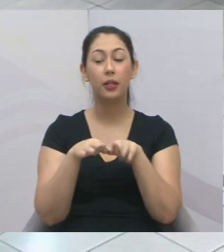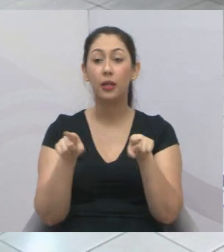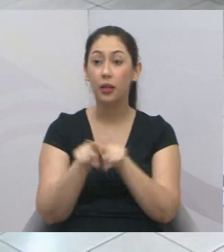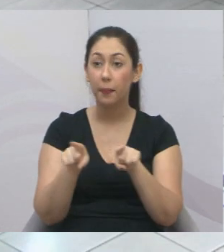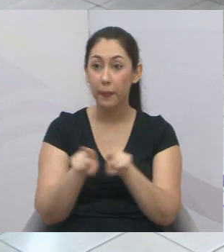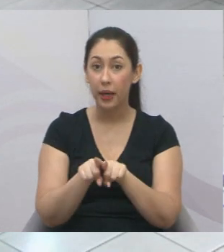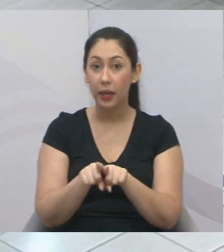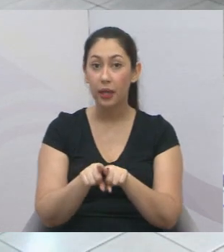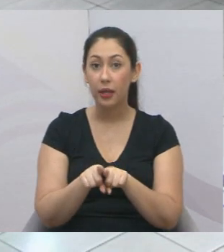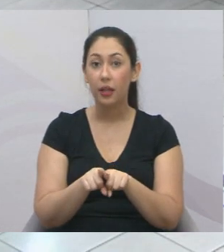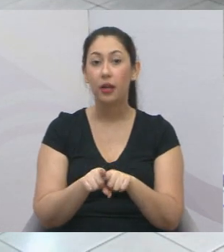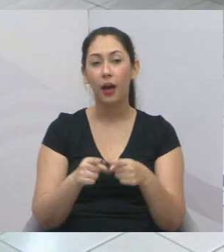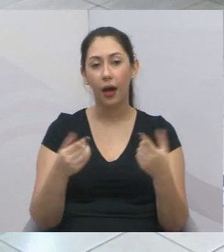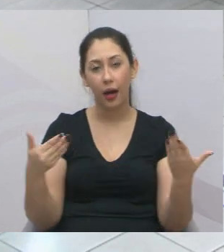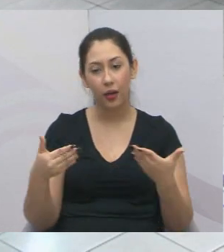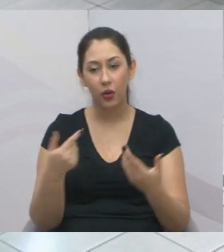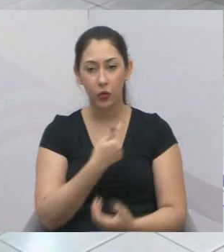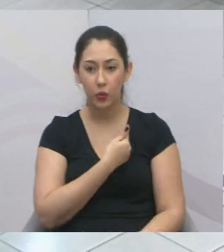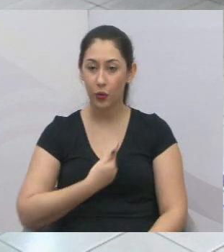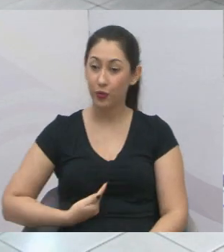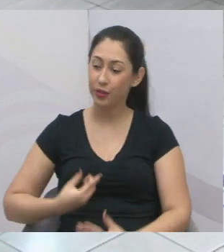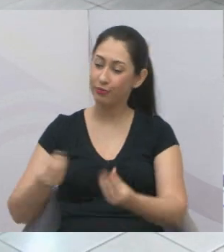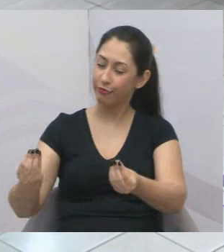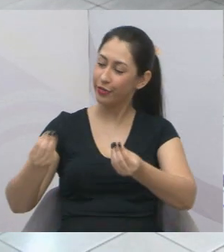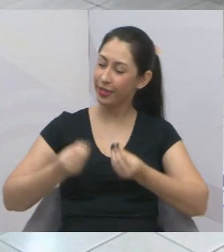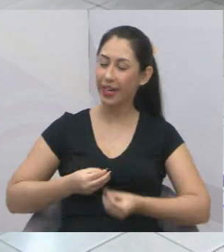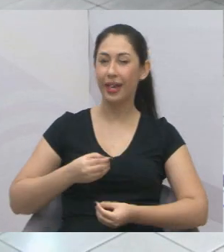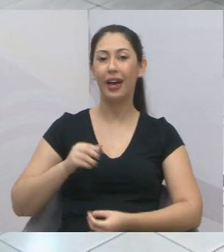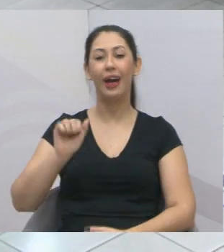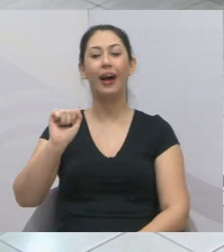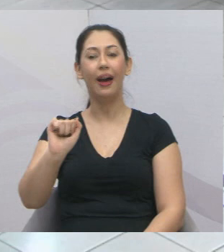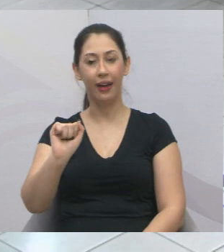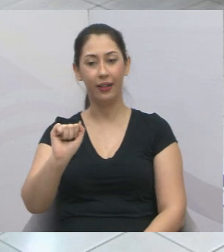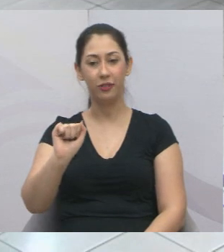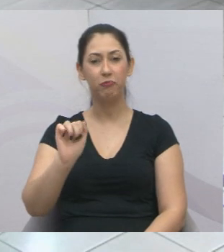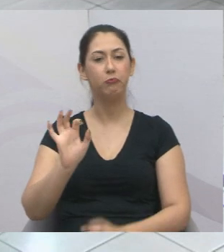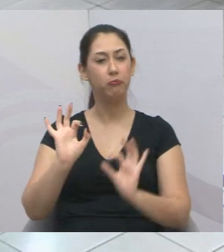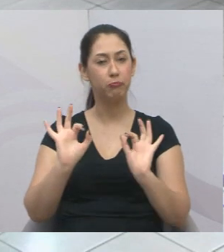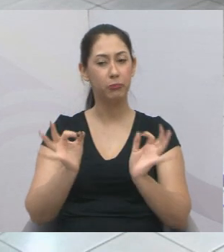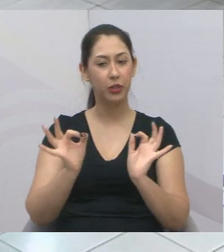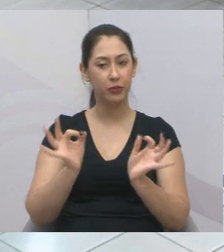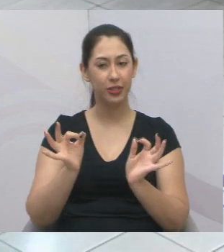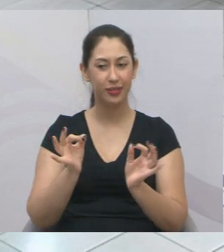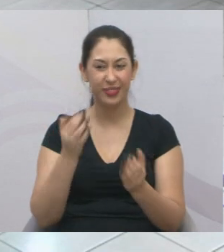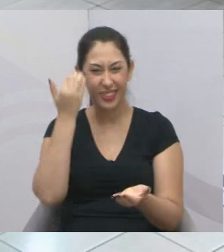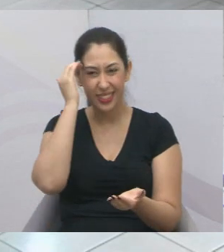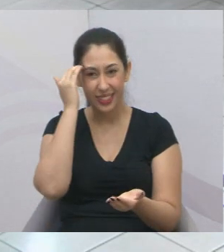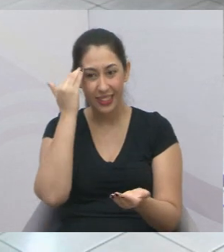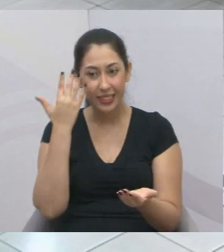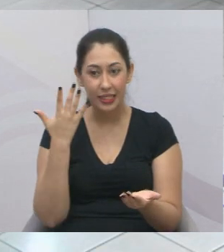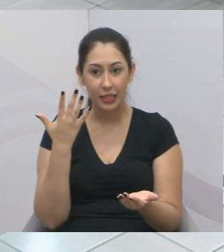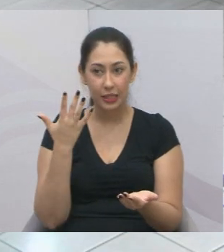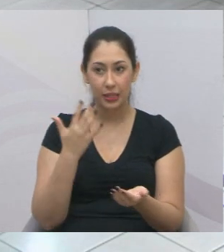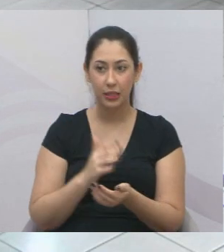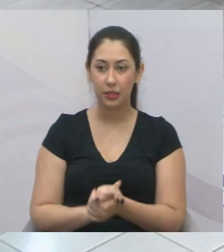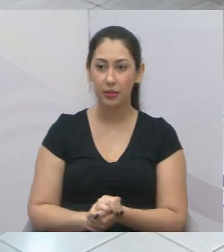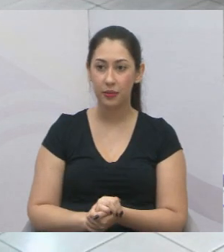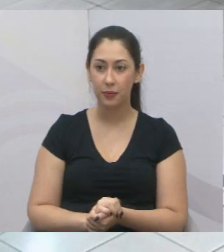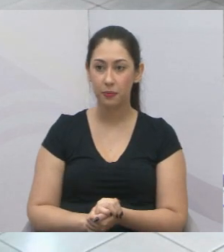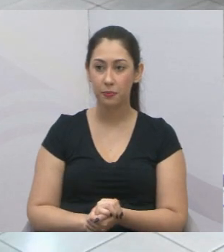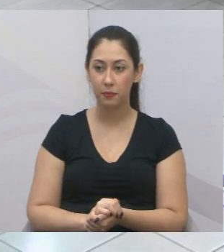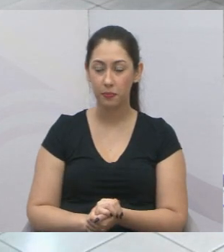que o governo nos presenteia com esse prêmio de nota A do município. Não sei se eu respondi a sua pergunta.